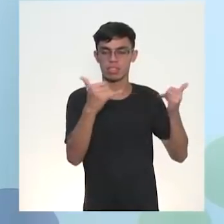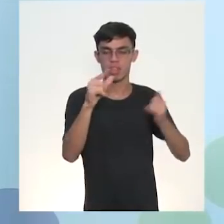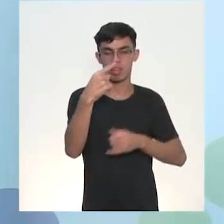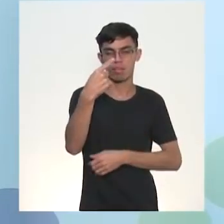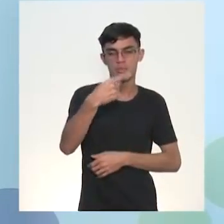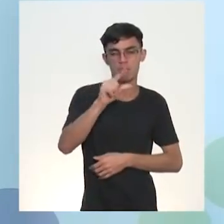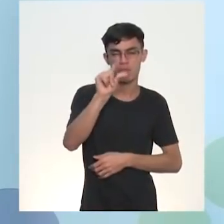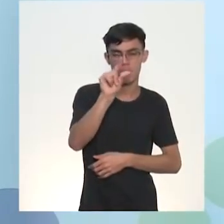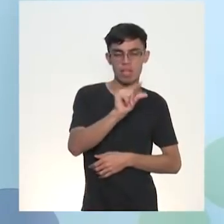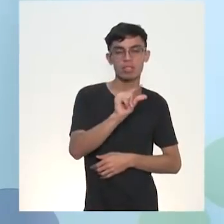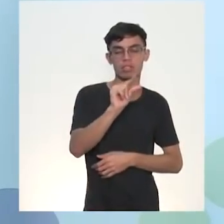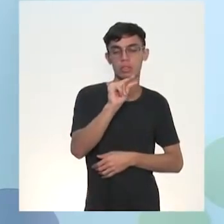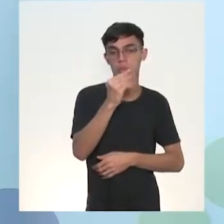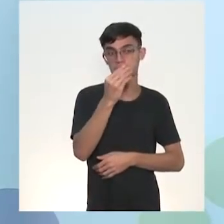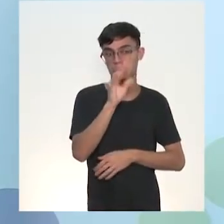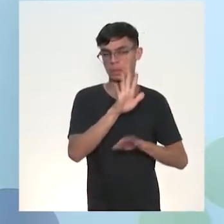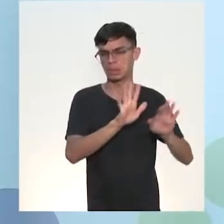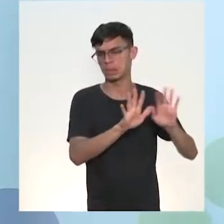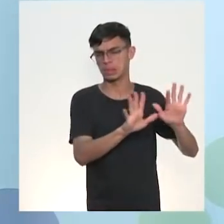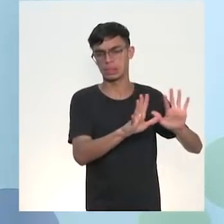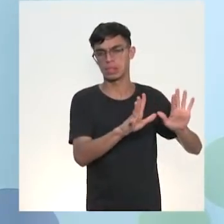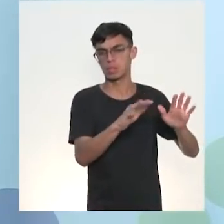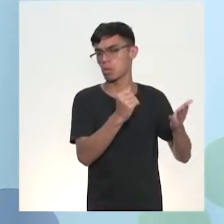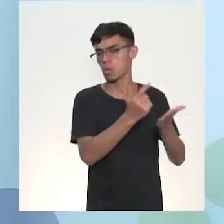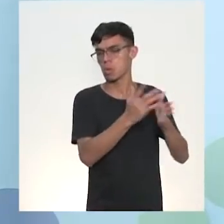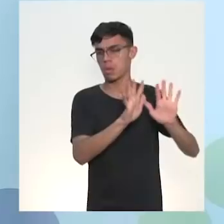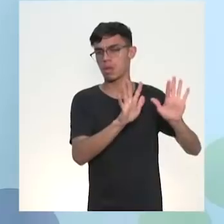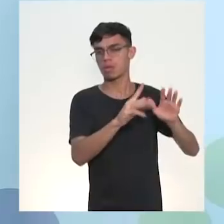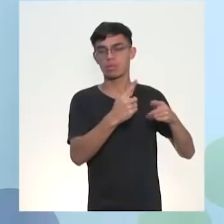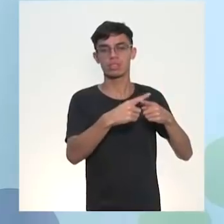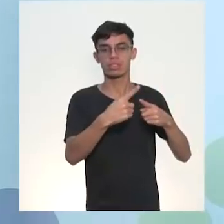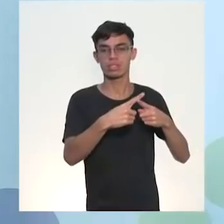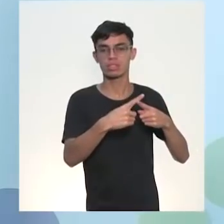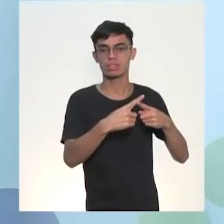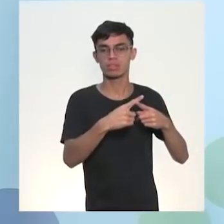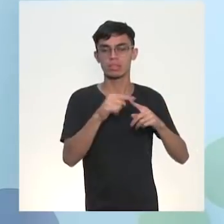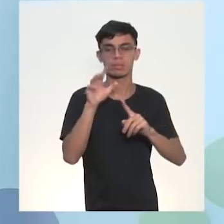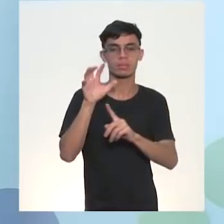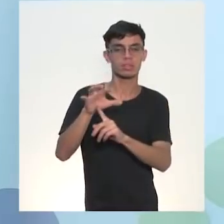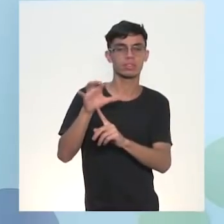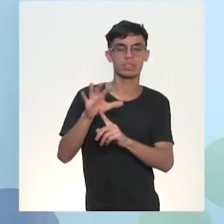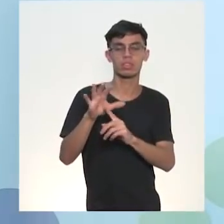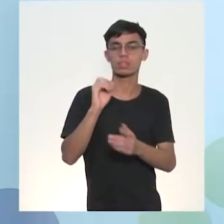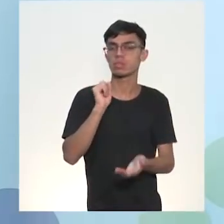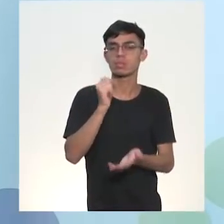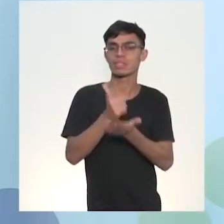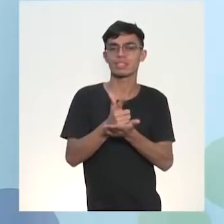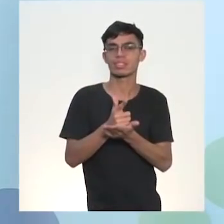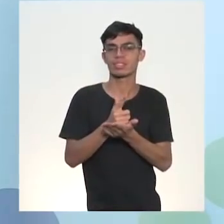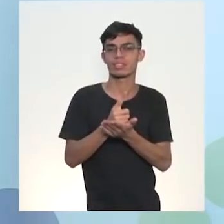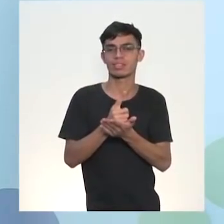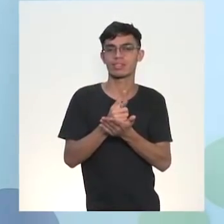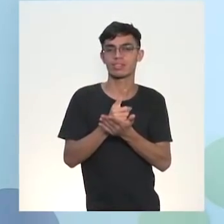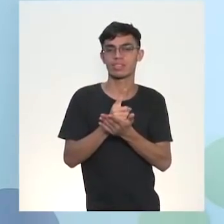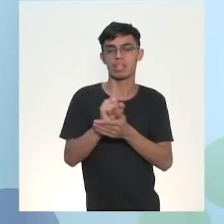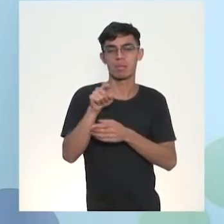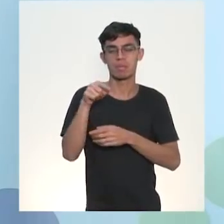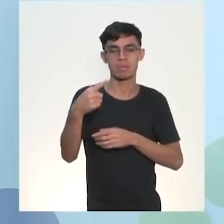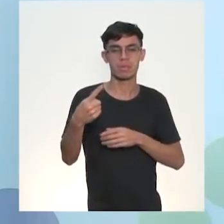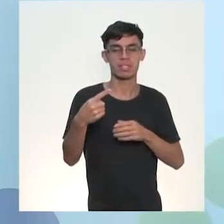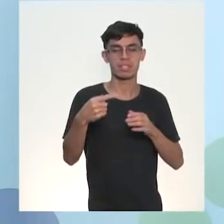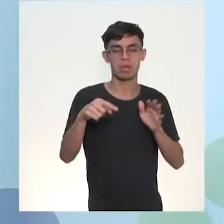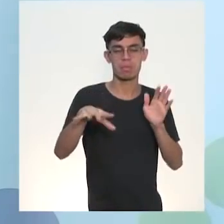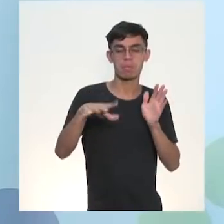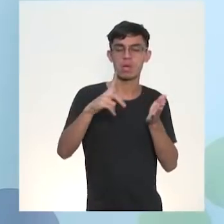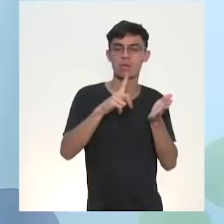baixa, eu procuro não comprar esse aparelho, porque também vai refletir no que eu vou pagar no final de conta de energia. Então,